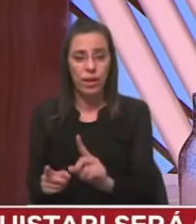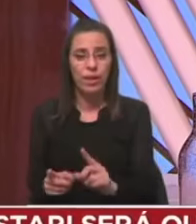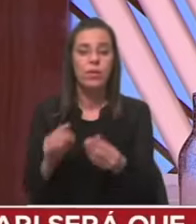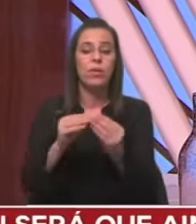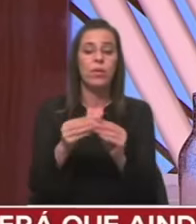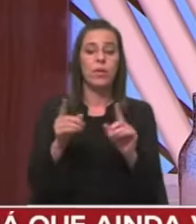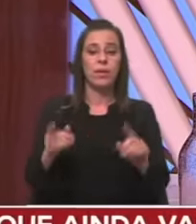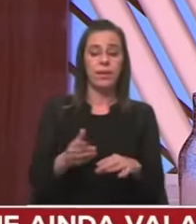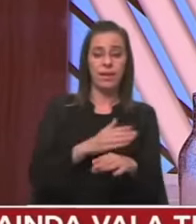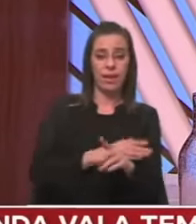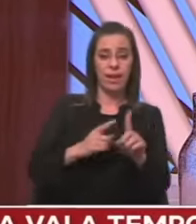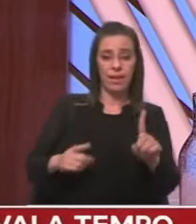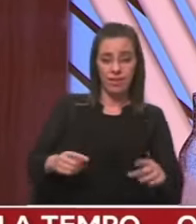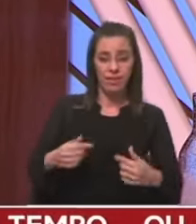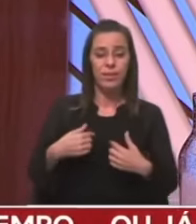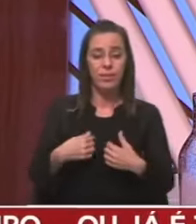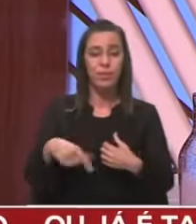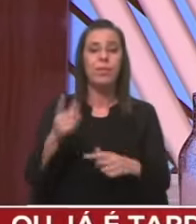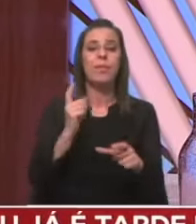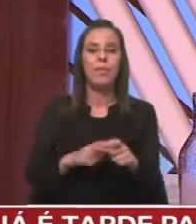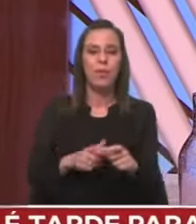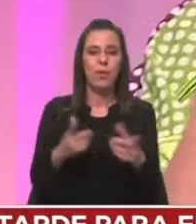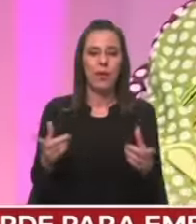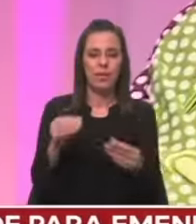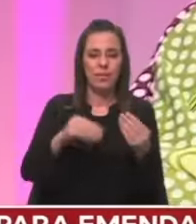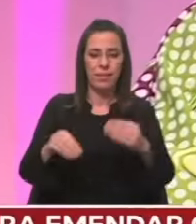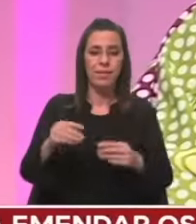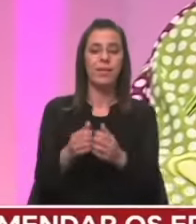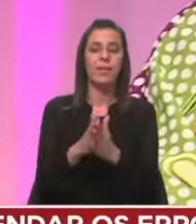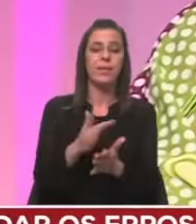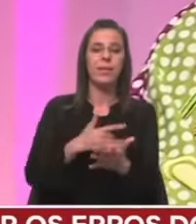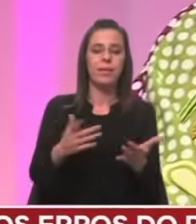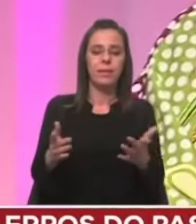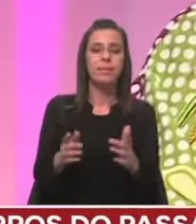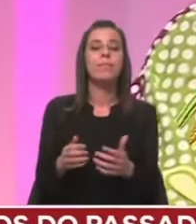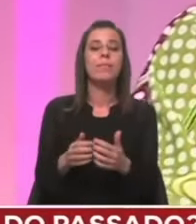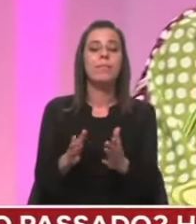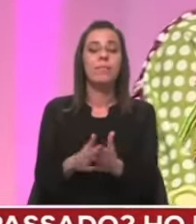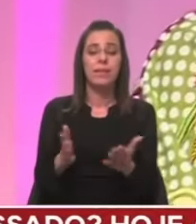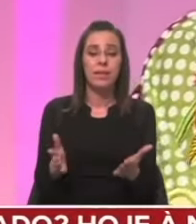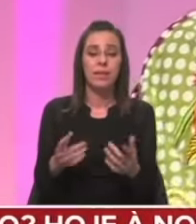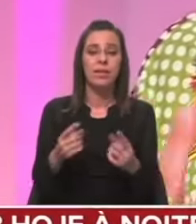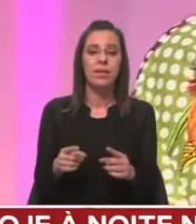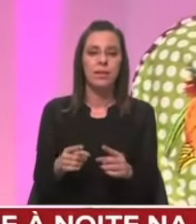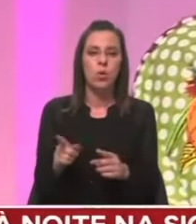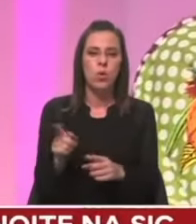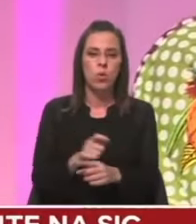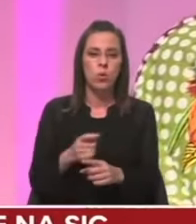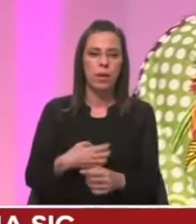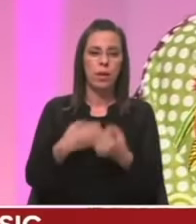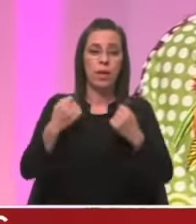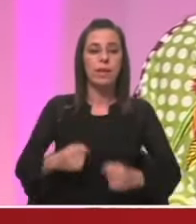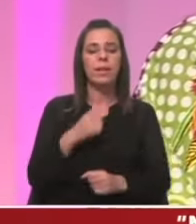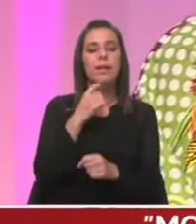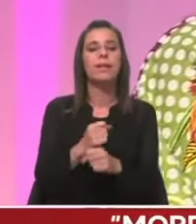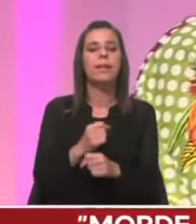houve uns Legos eu antes de ir fui para Colombo Imagina isso é tudo amor Pois é é verdade mas mas tinha sido uns meses tão intensos de